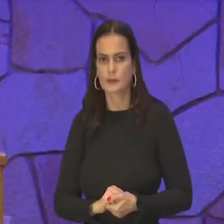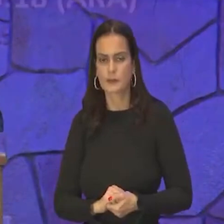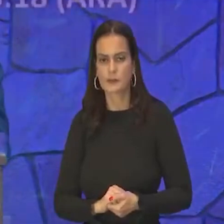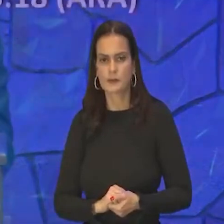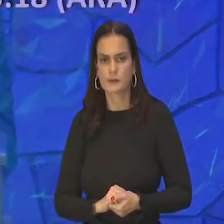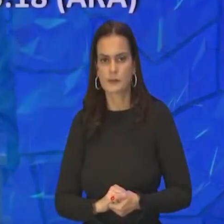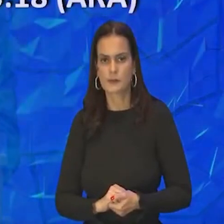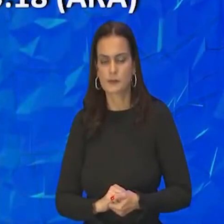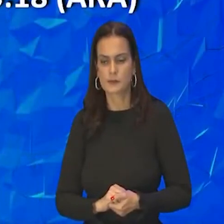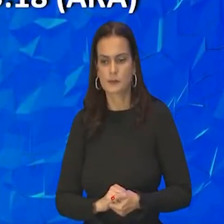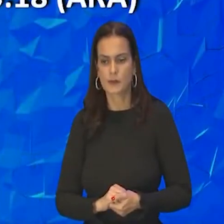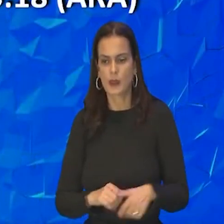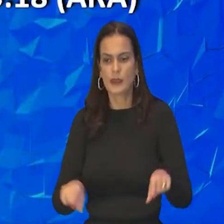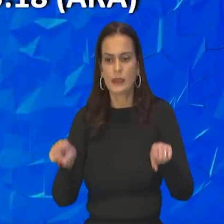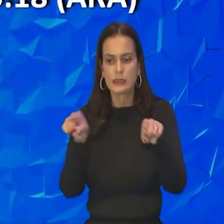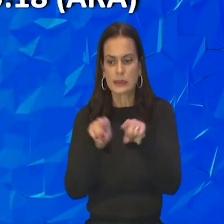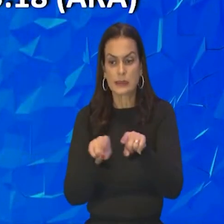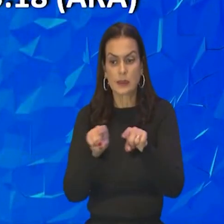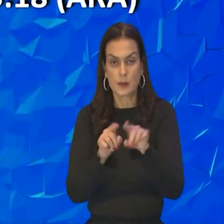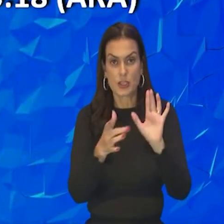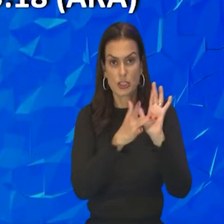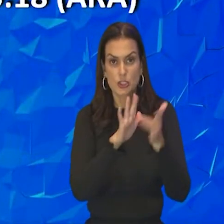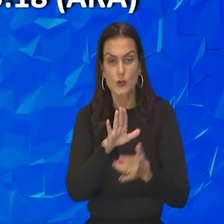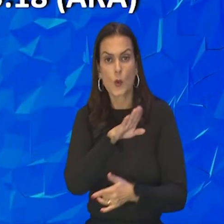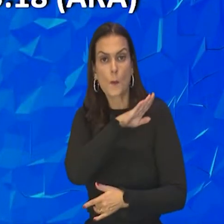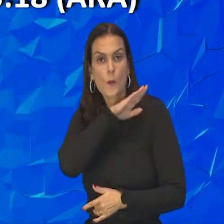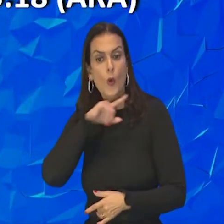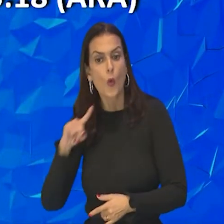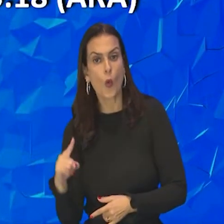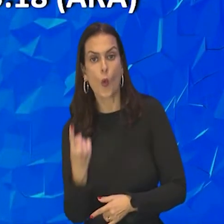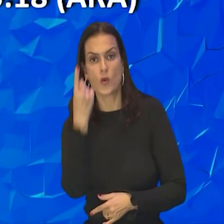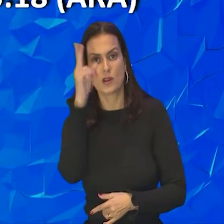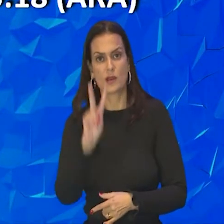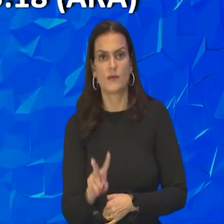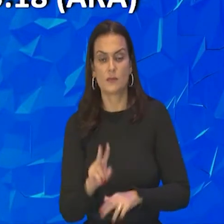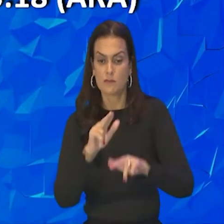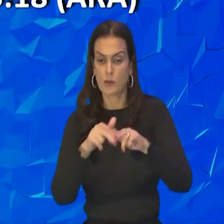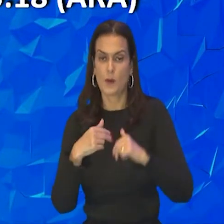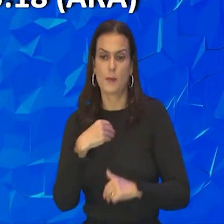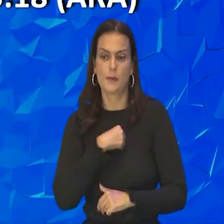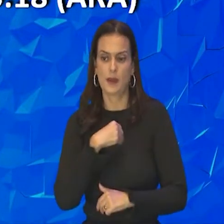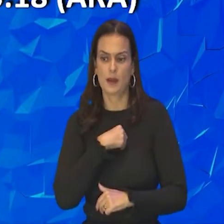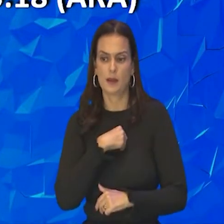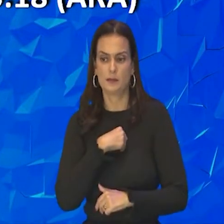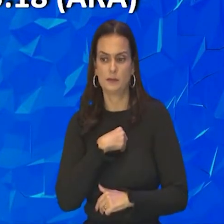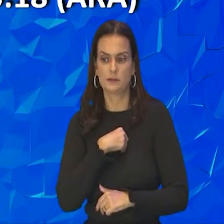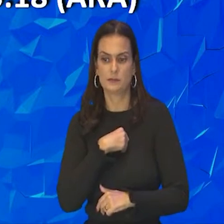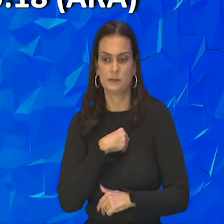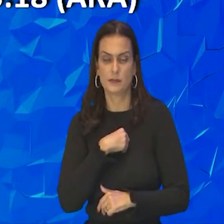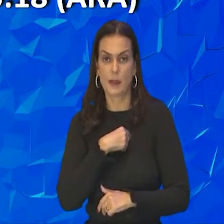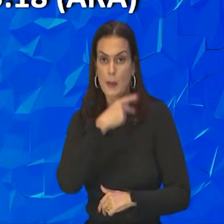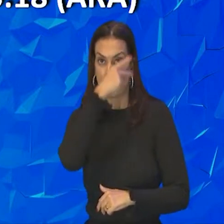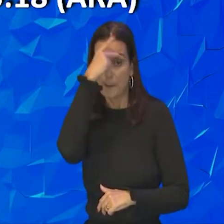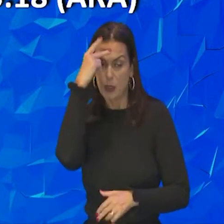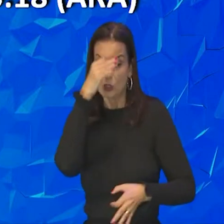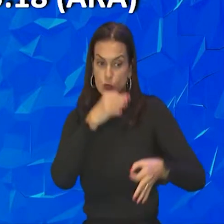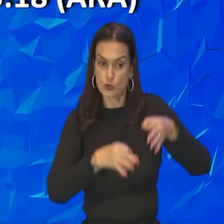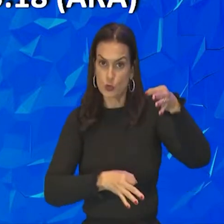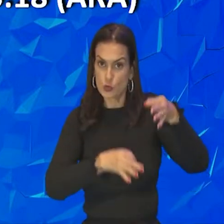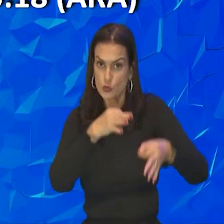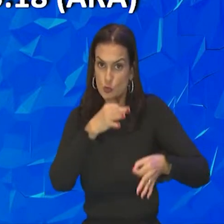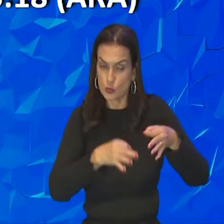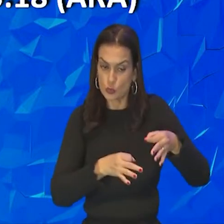Pois também Cristo morreu uma única vez pelos pecados, o justo pelos